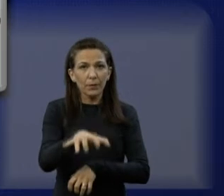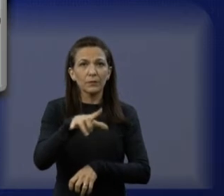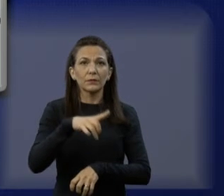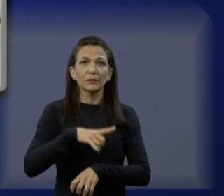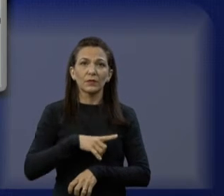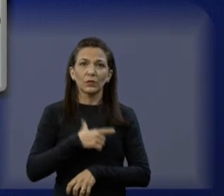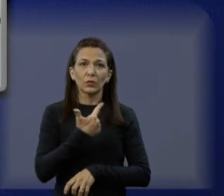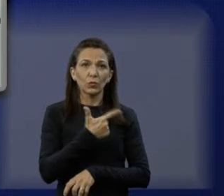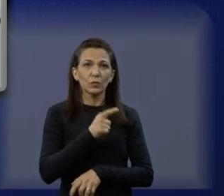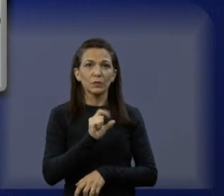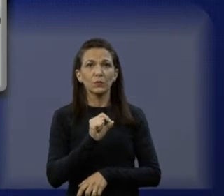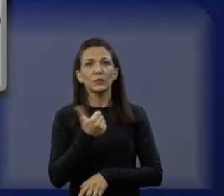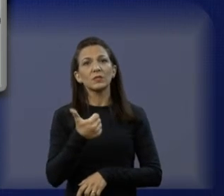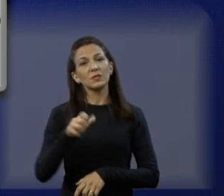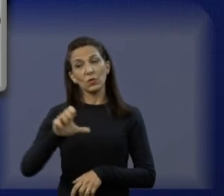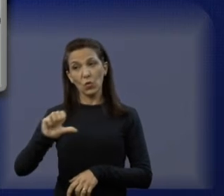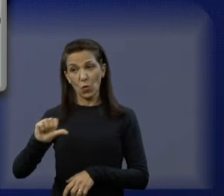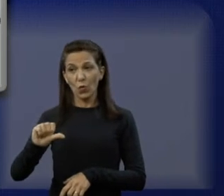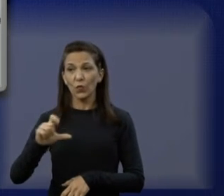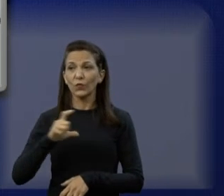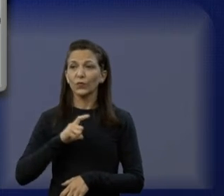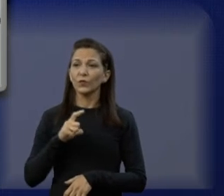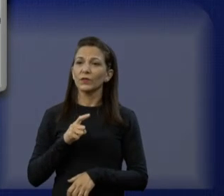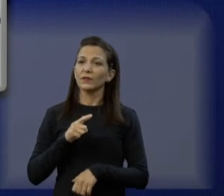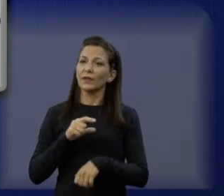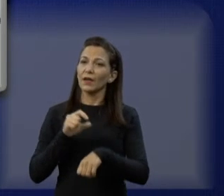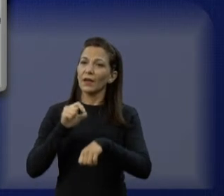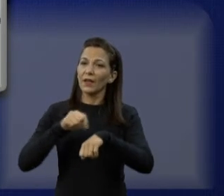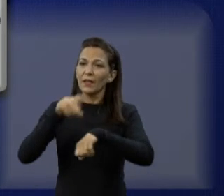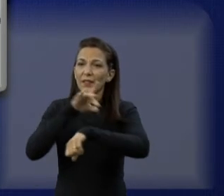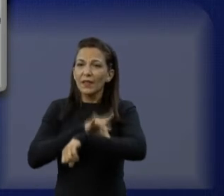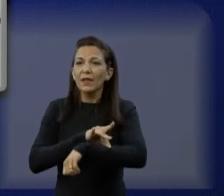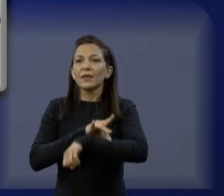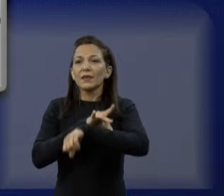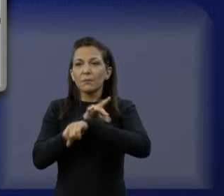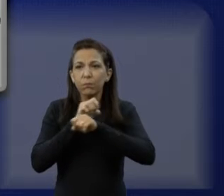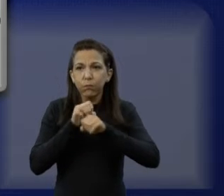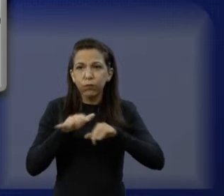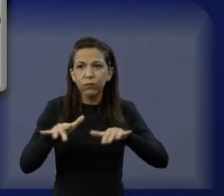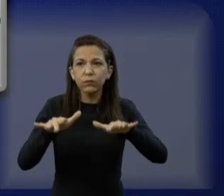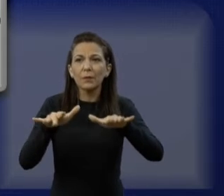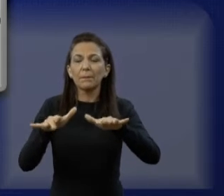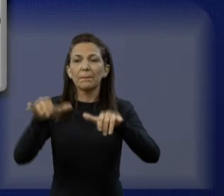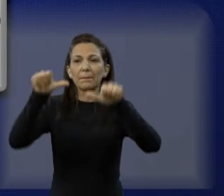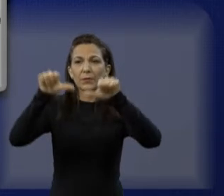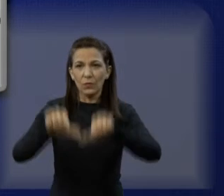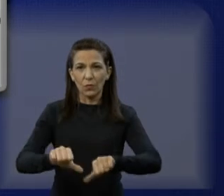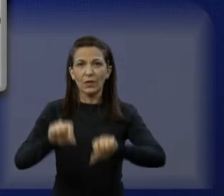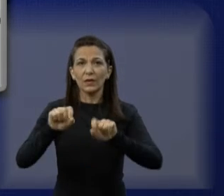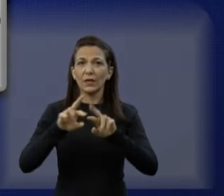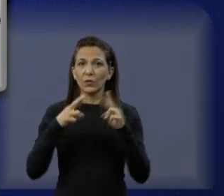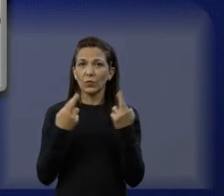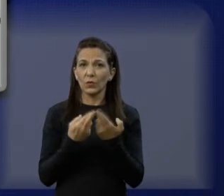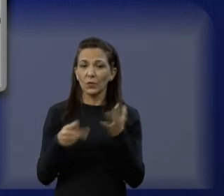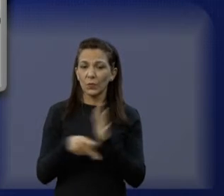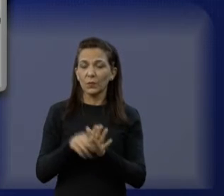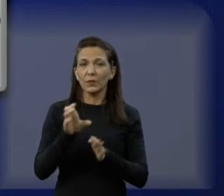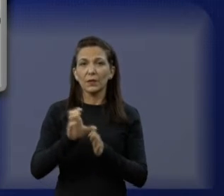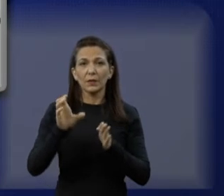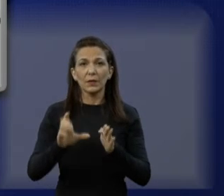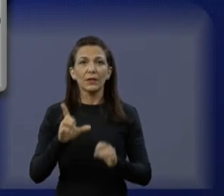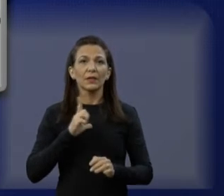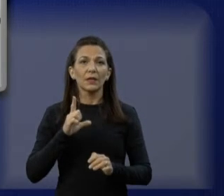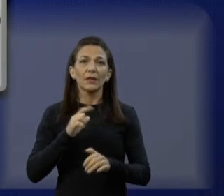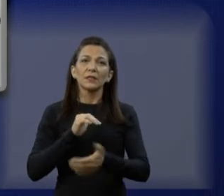King 2019 nós tivemos a pior epidemia de dengue em Araraquara e lá em 2019 em uma reunião aqui na Câmara Municipal